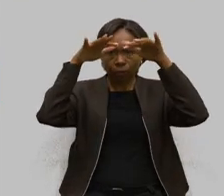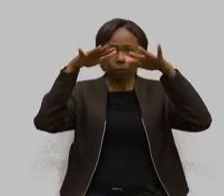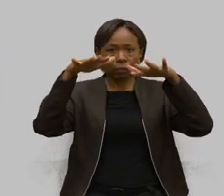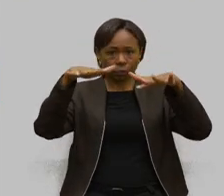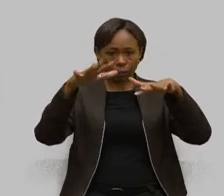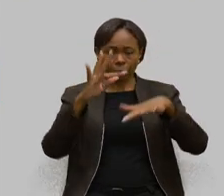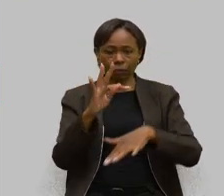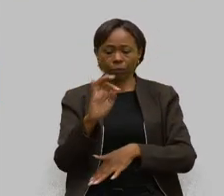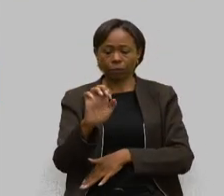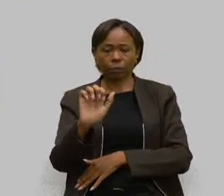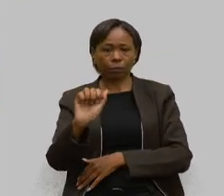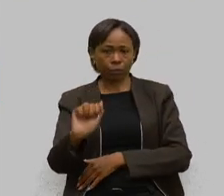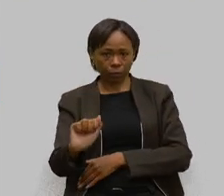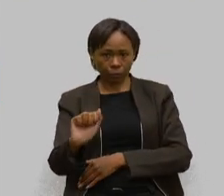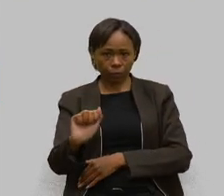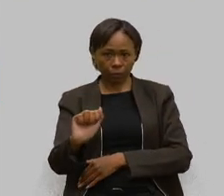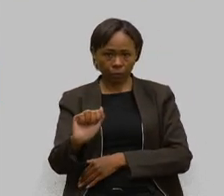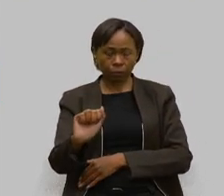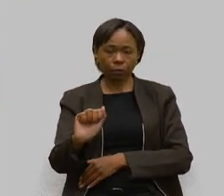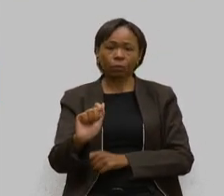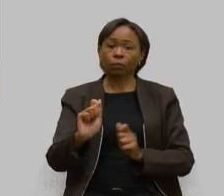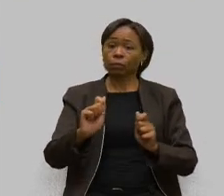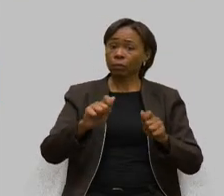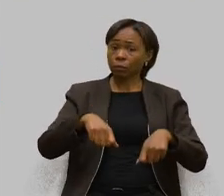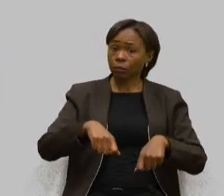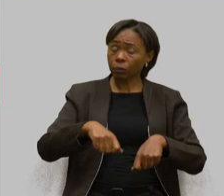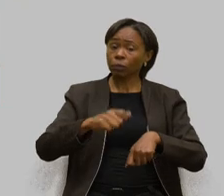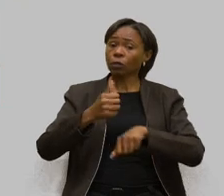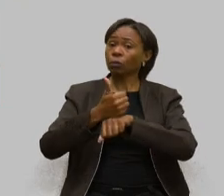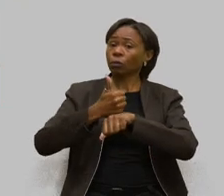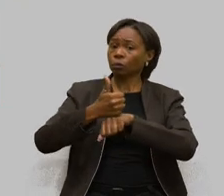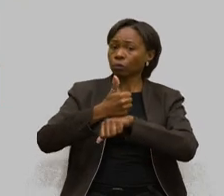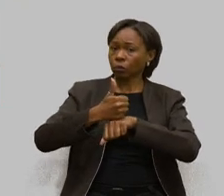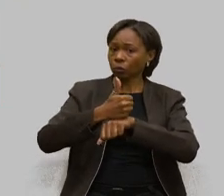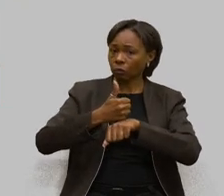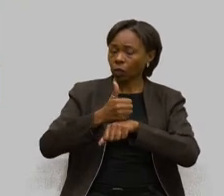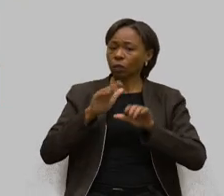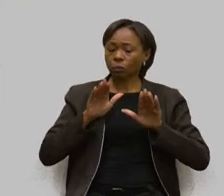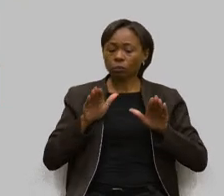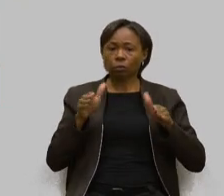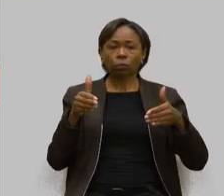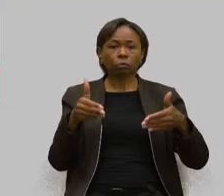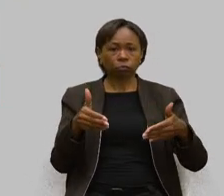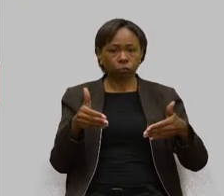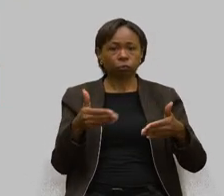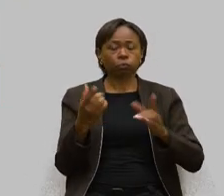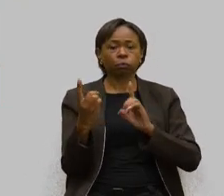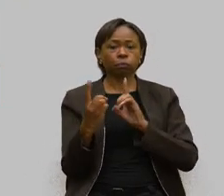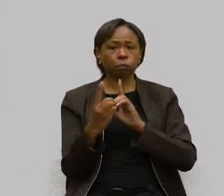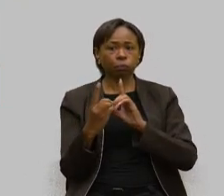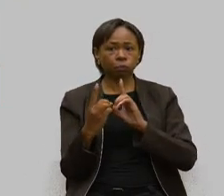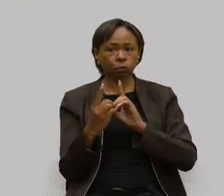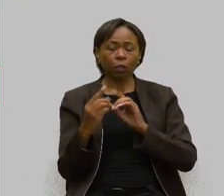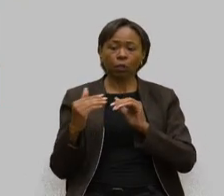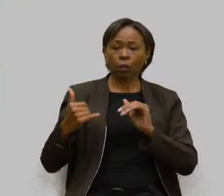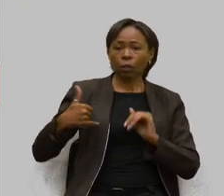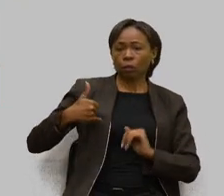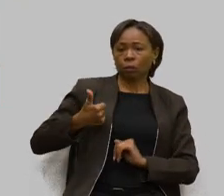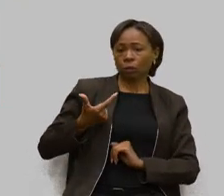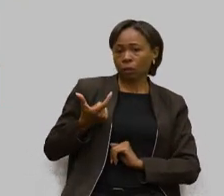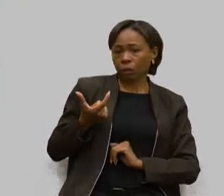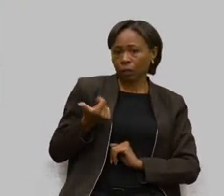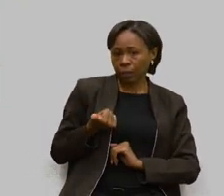teia com a disponibilidade de profissionais específicos e ampliação dos atendimentos para maiores de 10 anos de